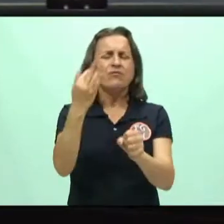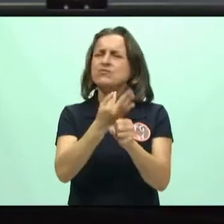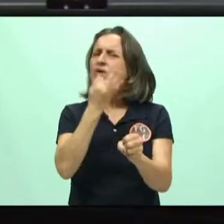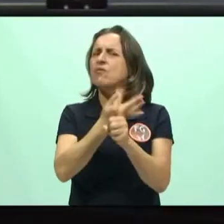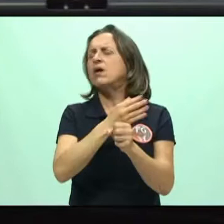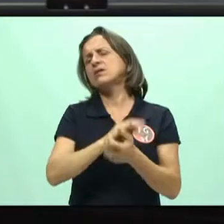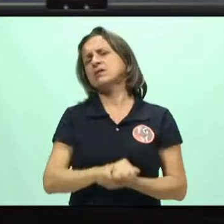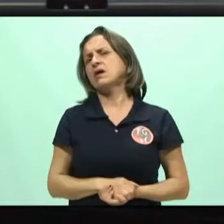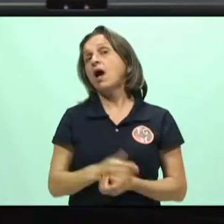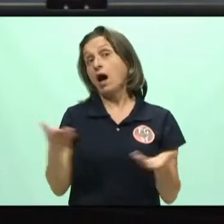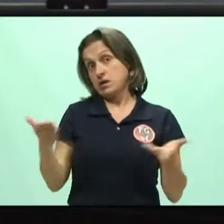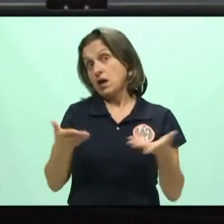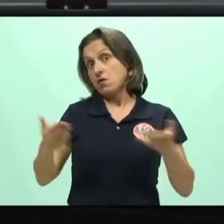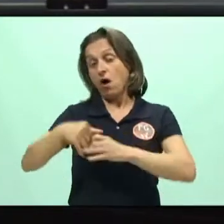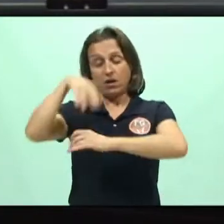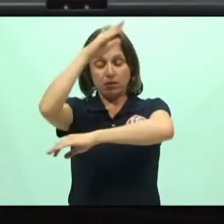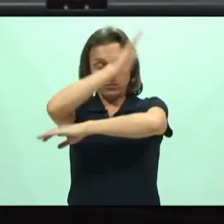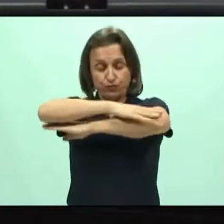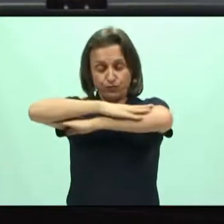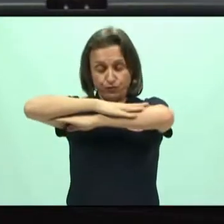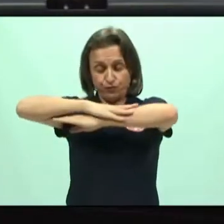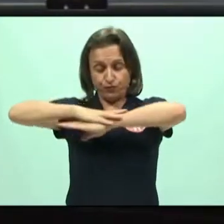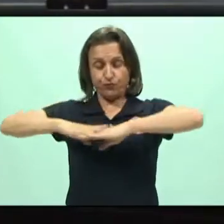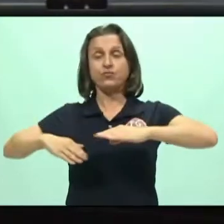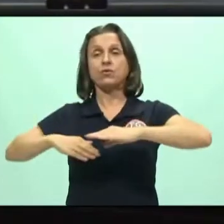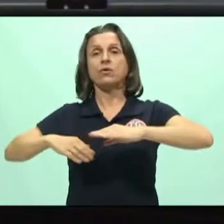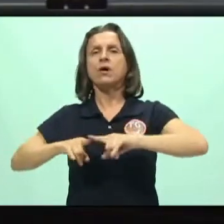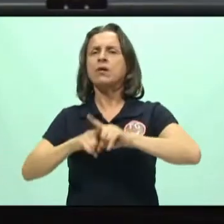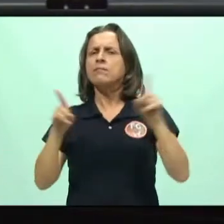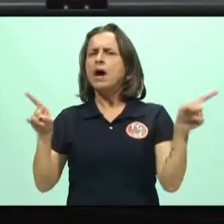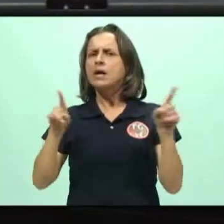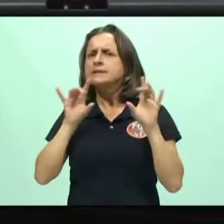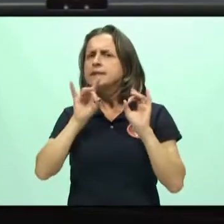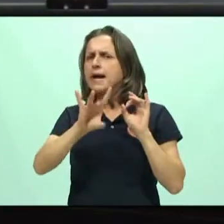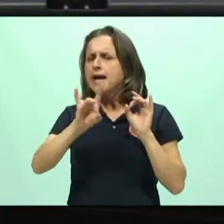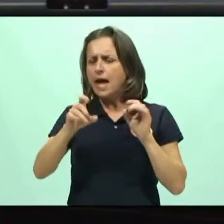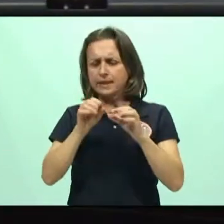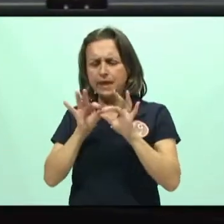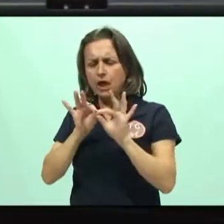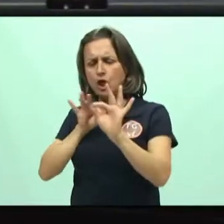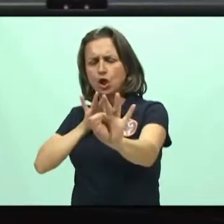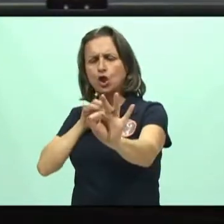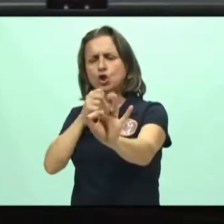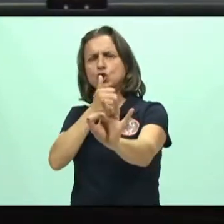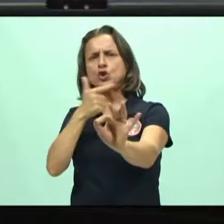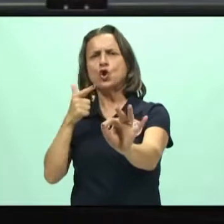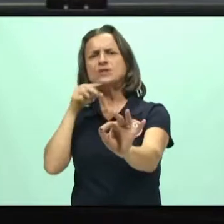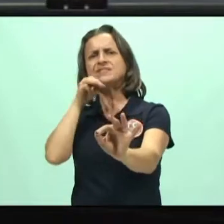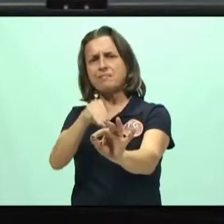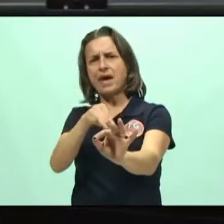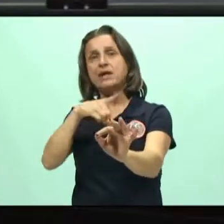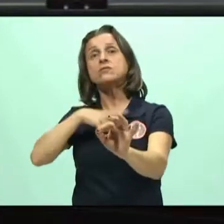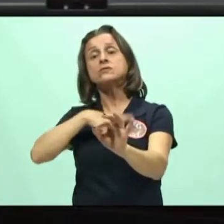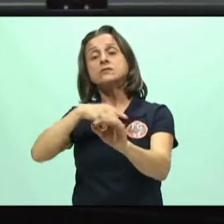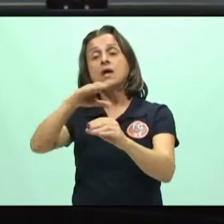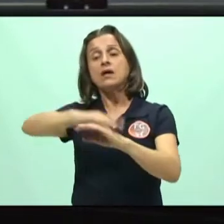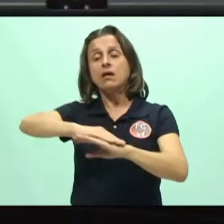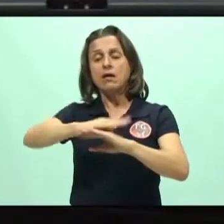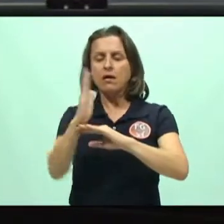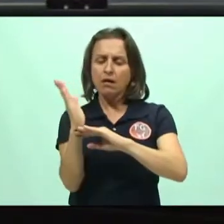repavimentado agora mas a cada 12 m no mínimo a cada 12 m vai ter uma abertura para poder